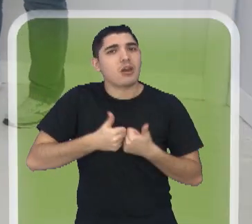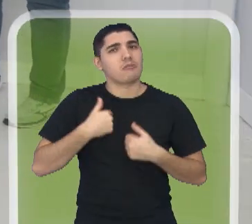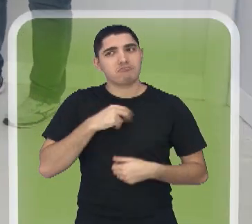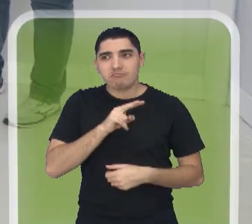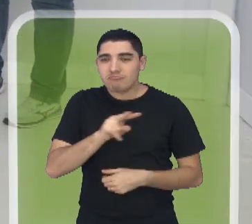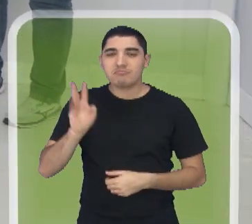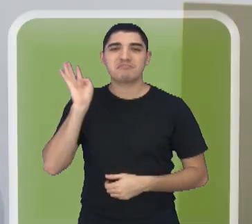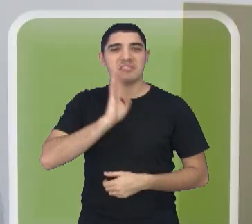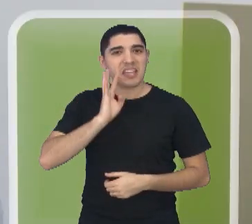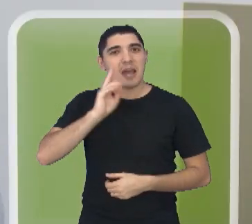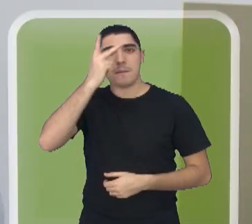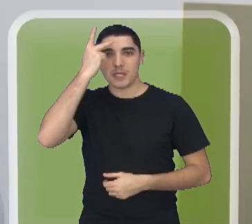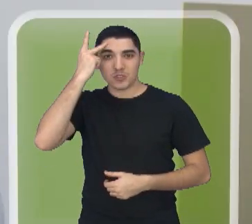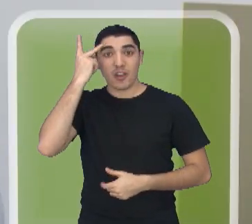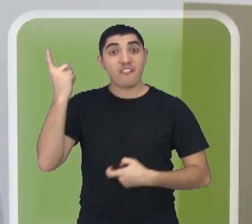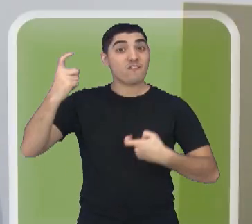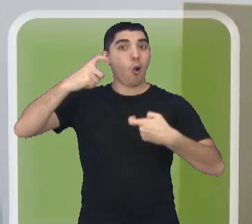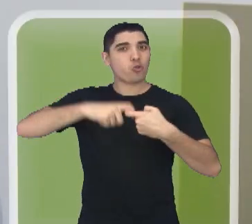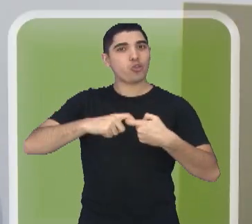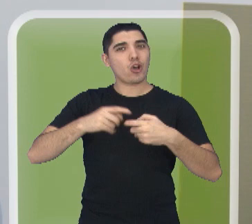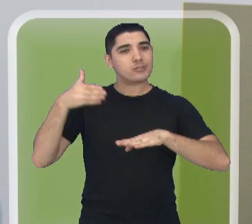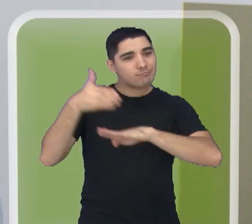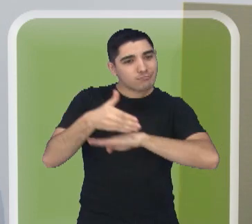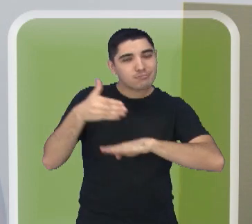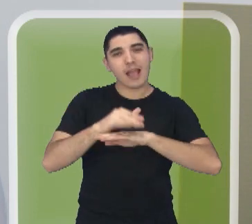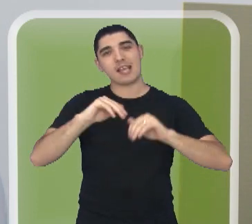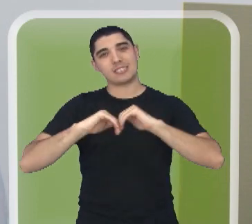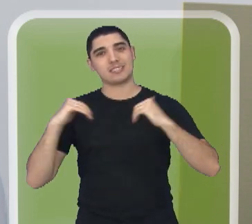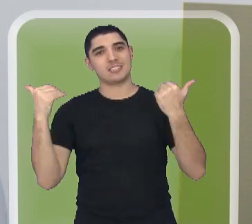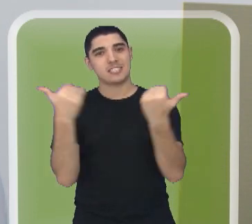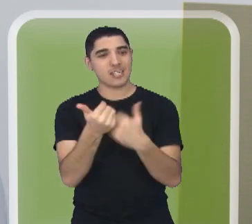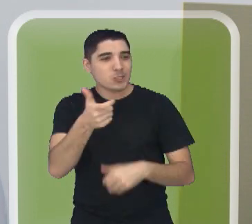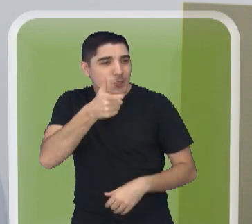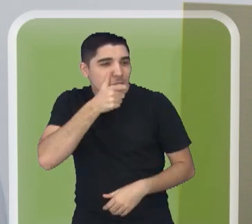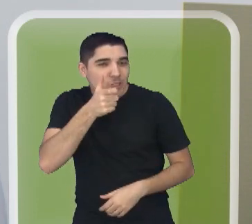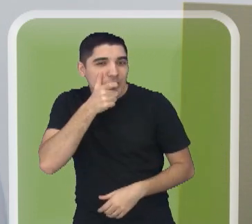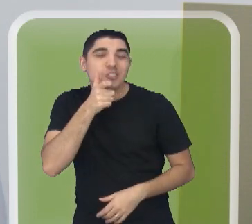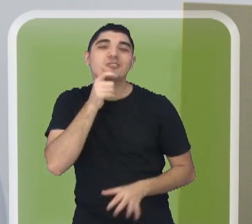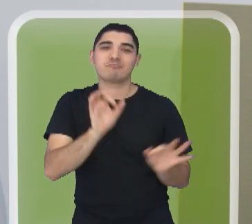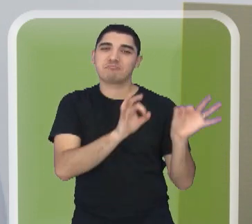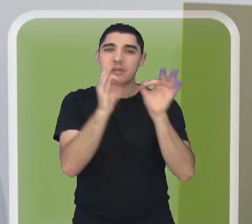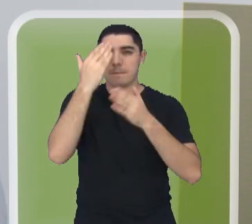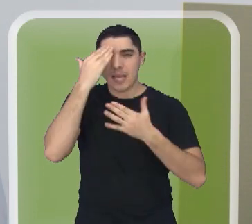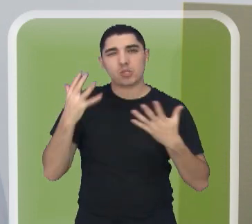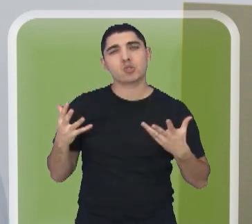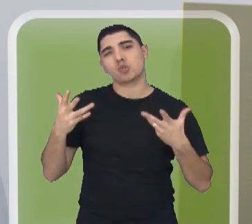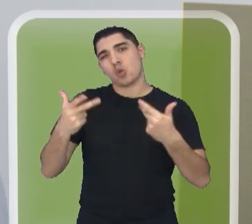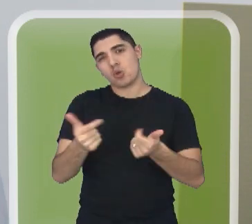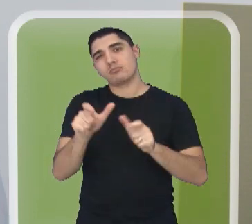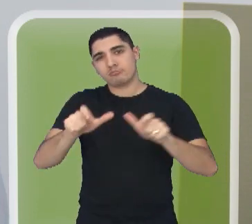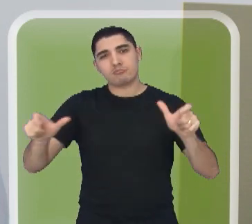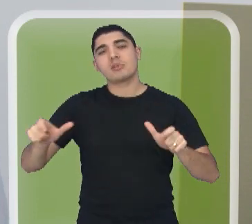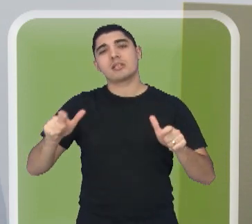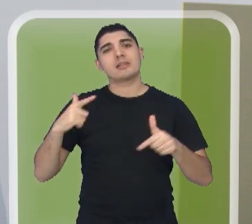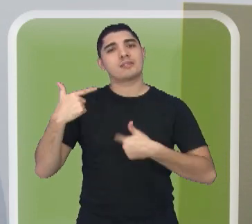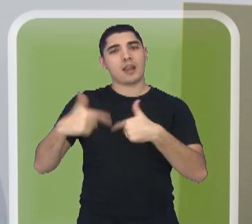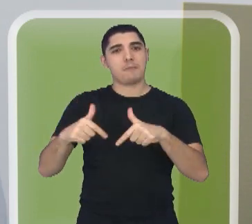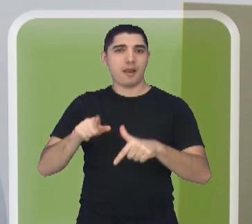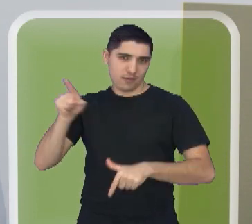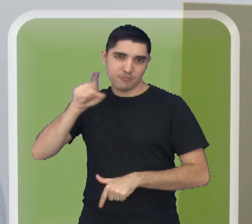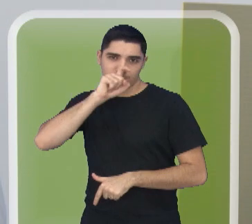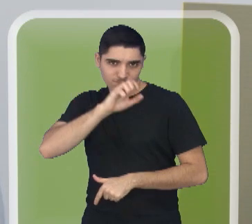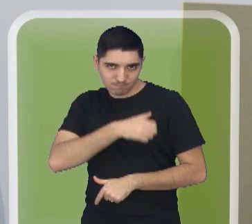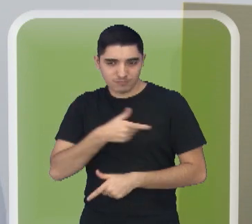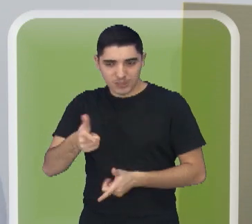ao estádio, né, a acompanhar esse espetáculo. Agradecer aí todo o pessoal que trabalha com a gente no São José nesse início